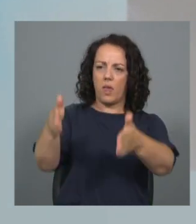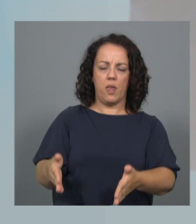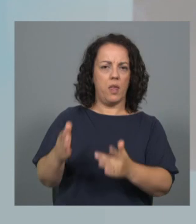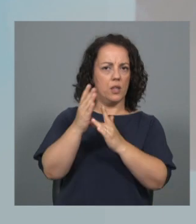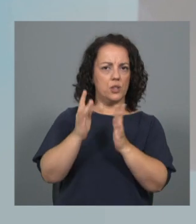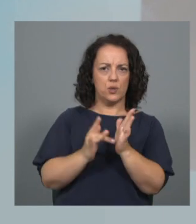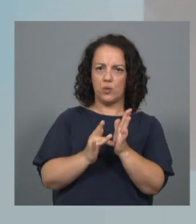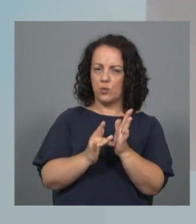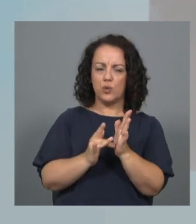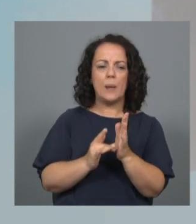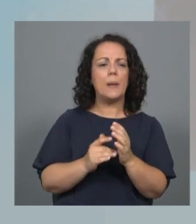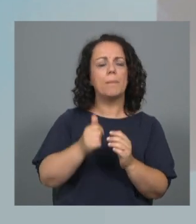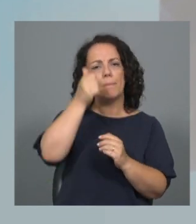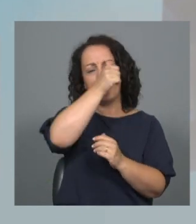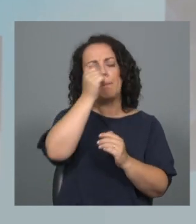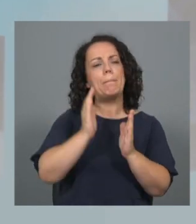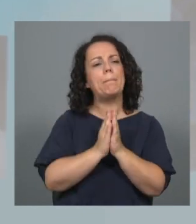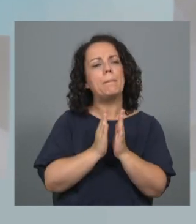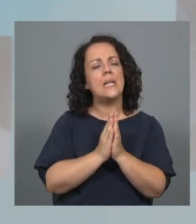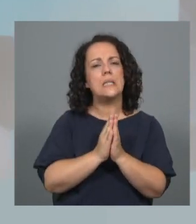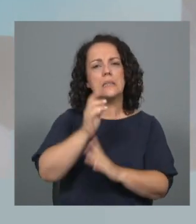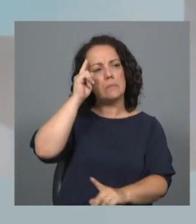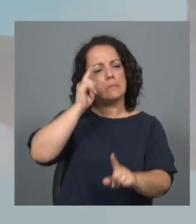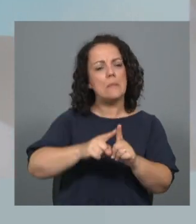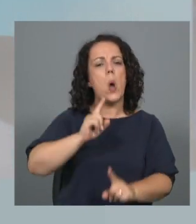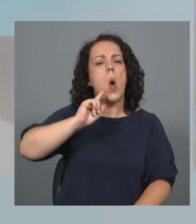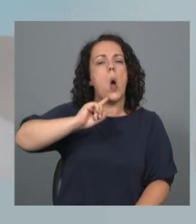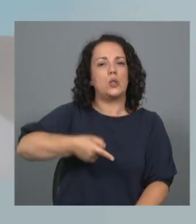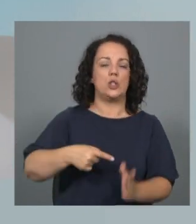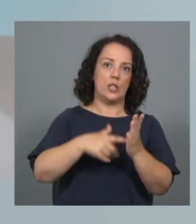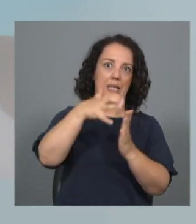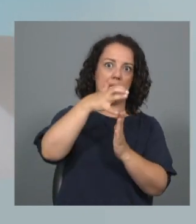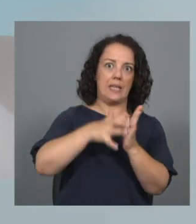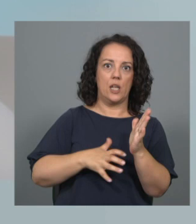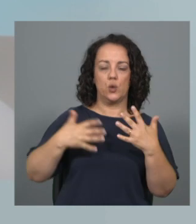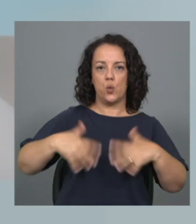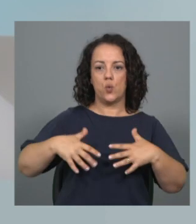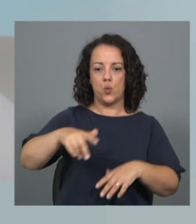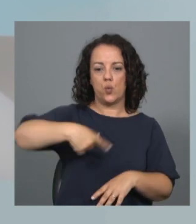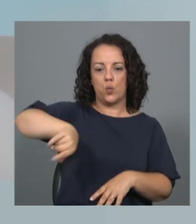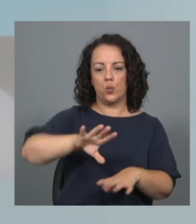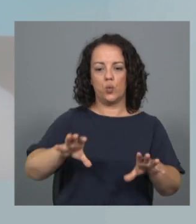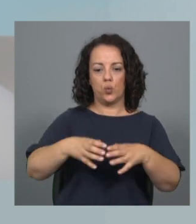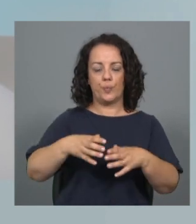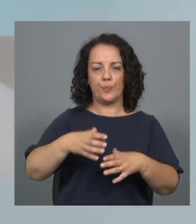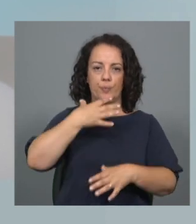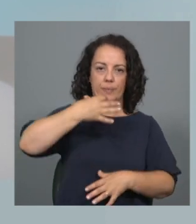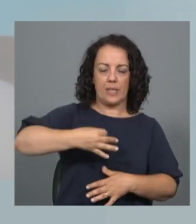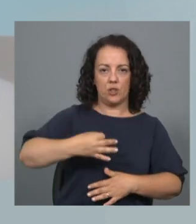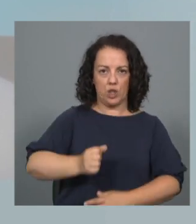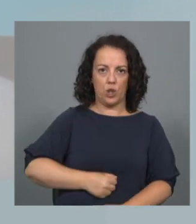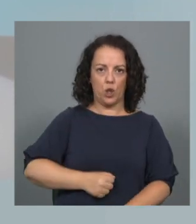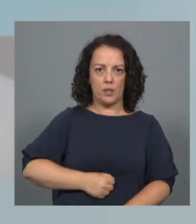é a Eucaristia, enfim, um texto central nas vivências crentes católicas. Sim,